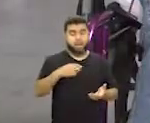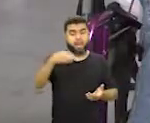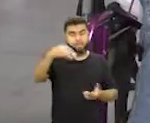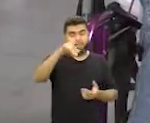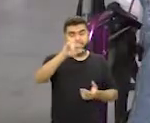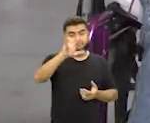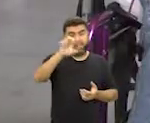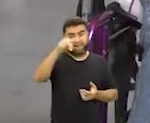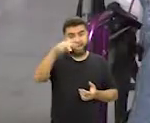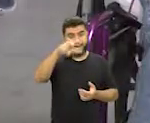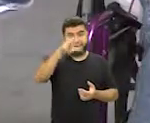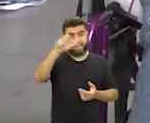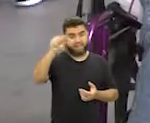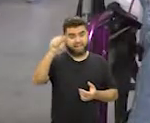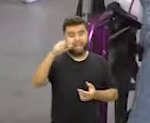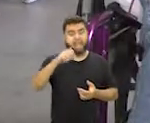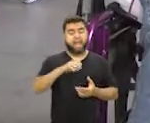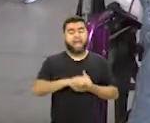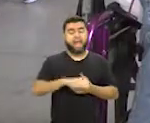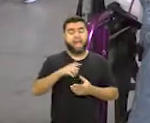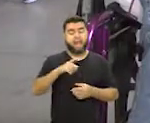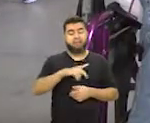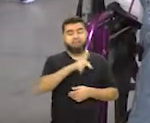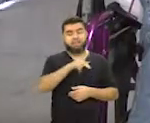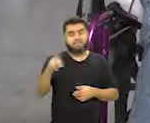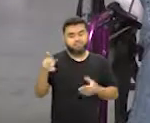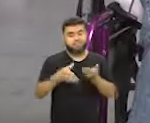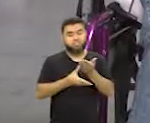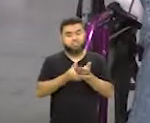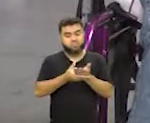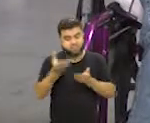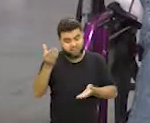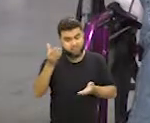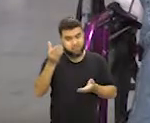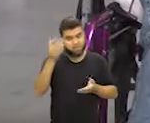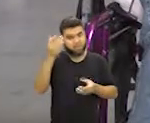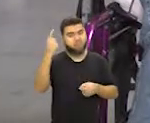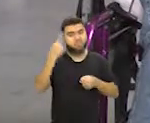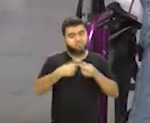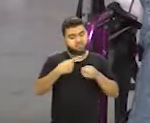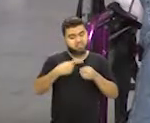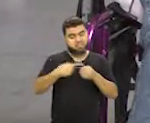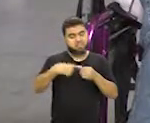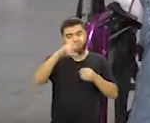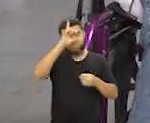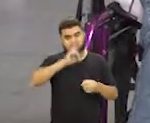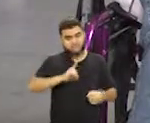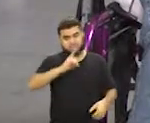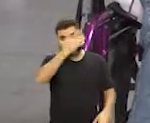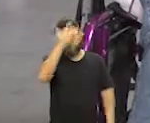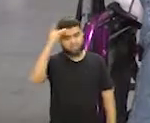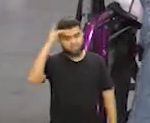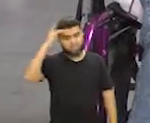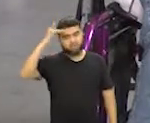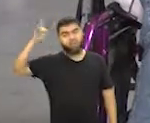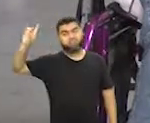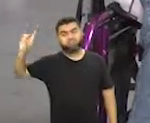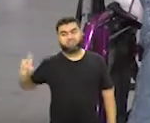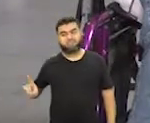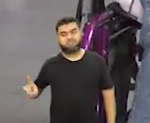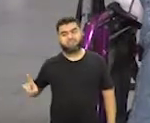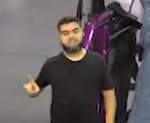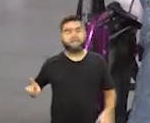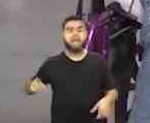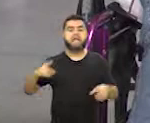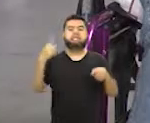Eu estou aqui com a Milena de Fátima, que é presidente do Conselho Municipal dos Direitos da